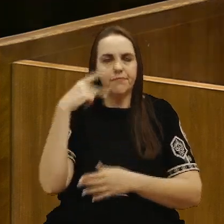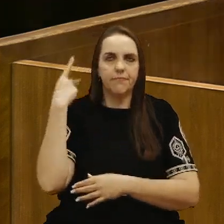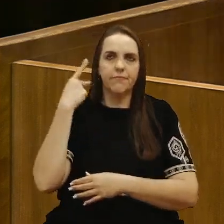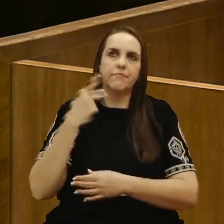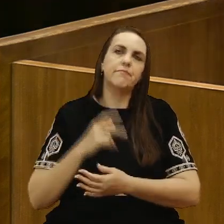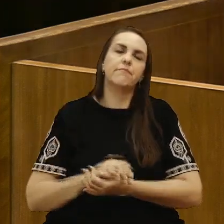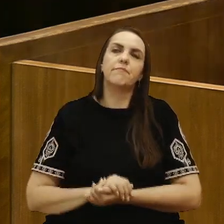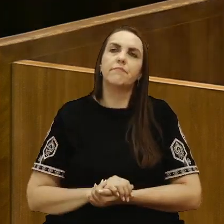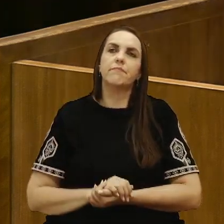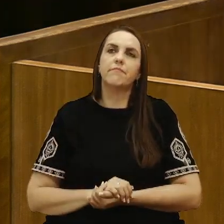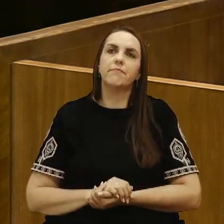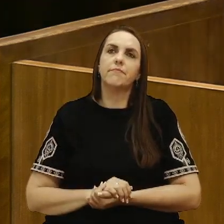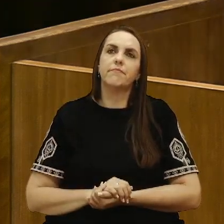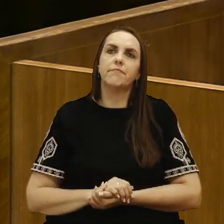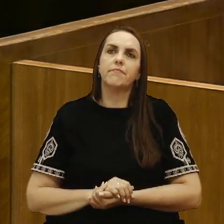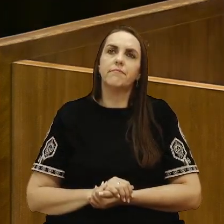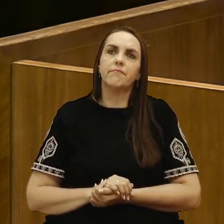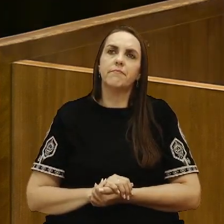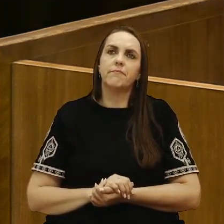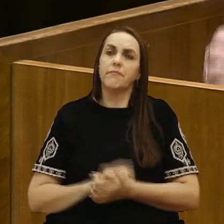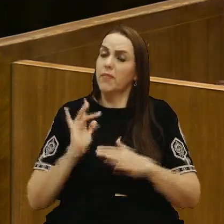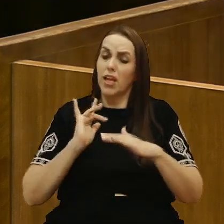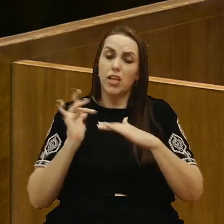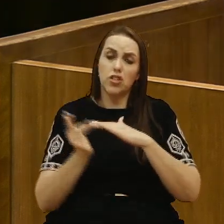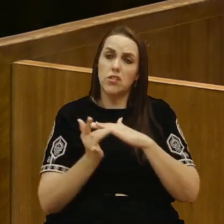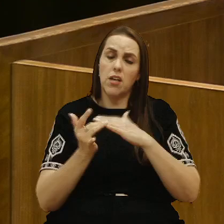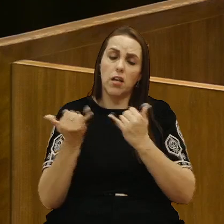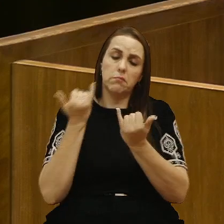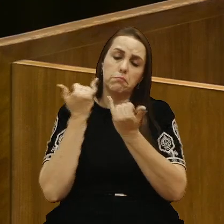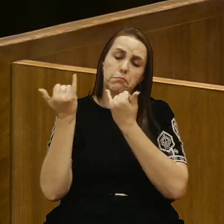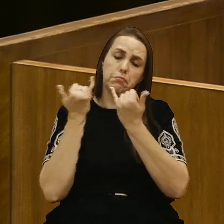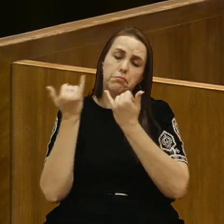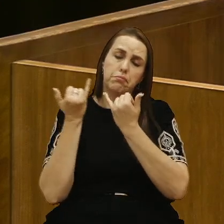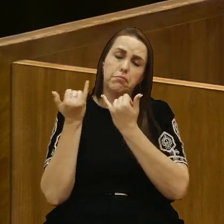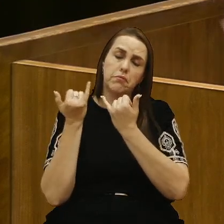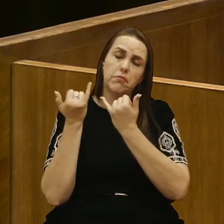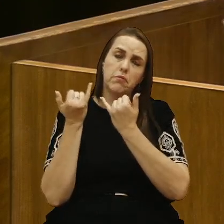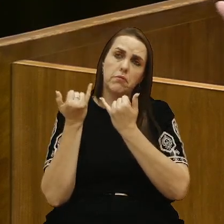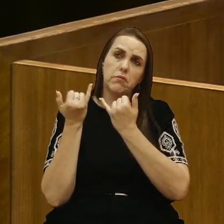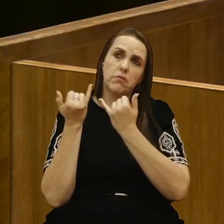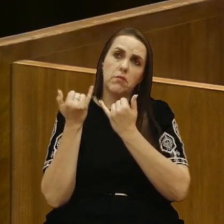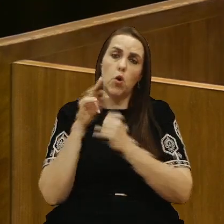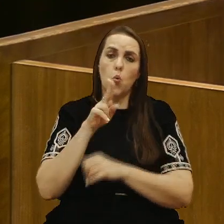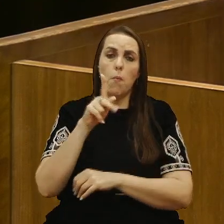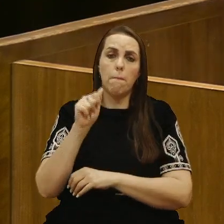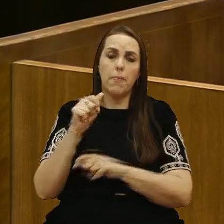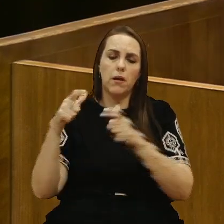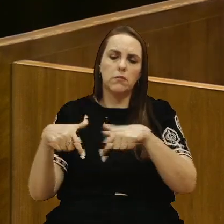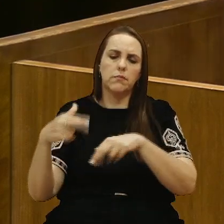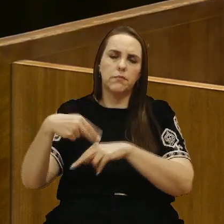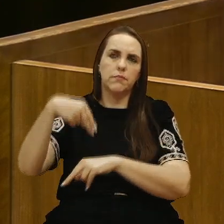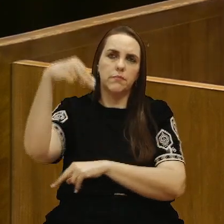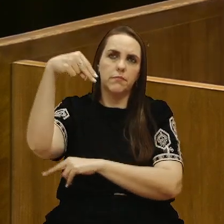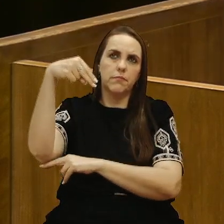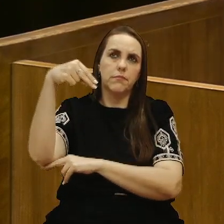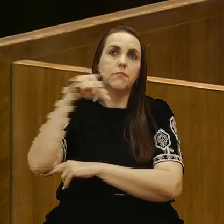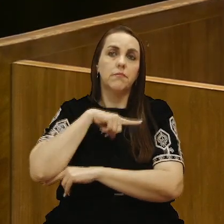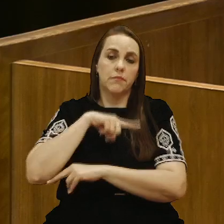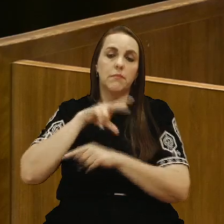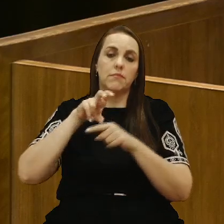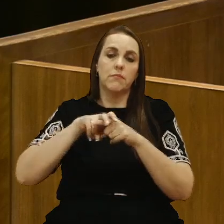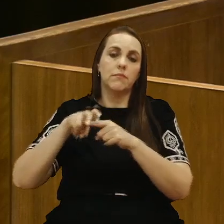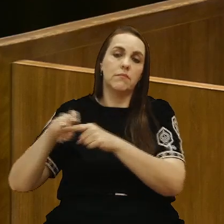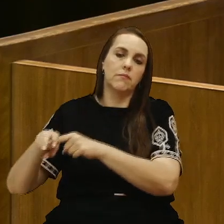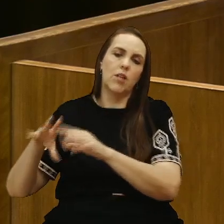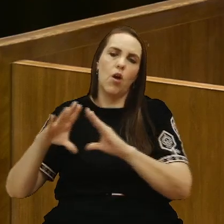pelas redes sociais a notícia de que a UPA Zona Norte teria essas poltronas, e a